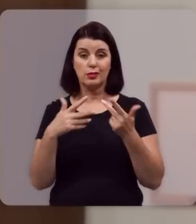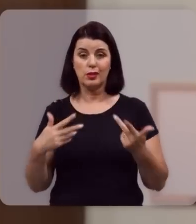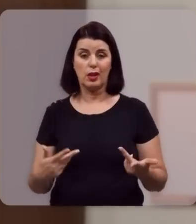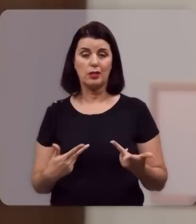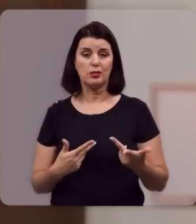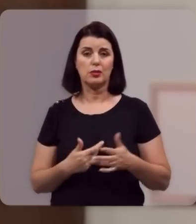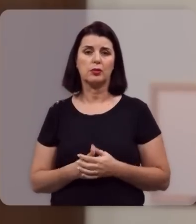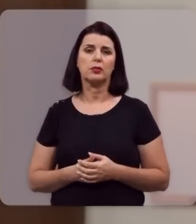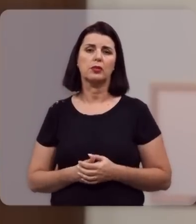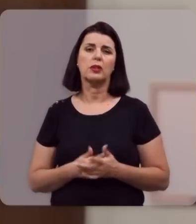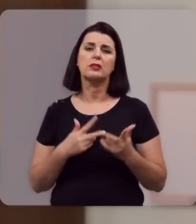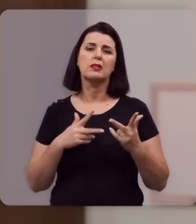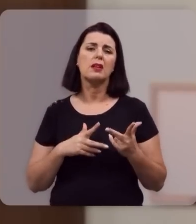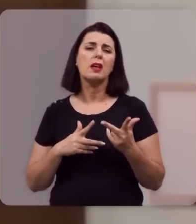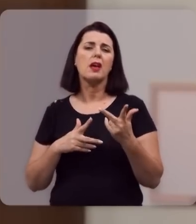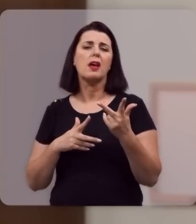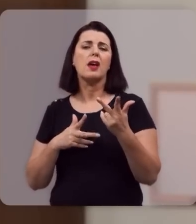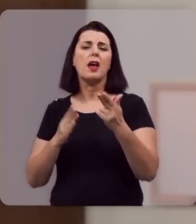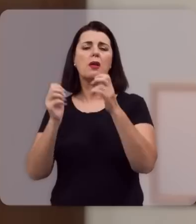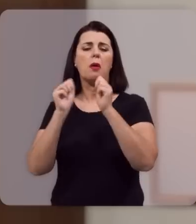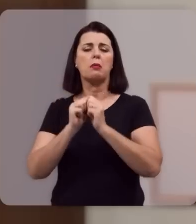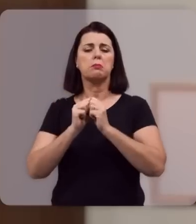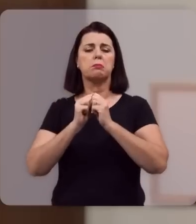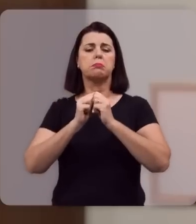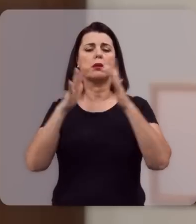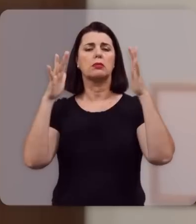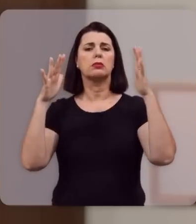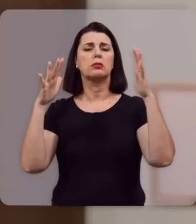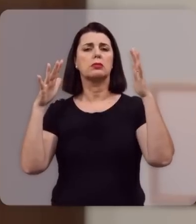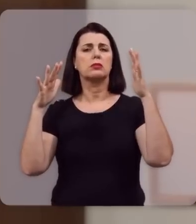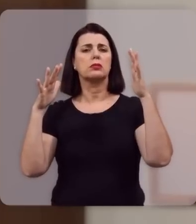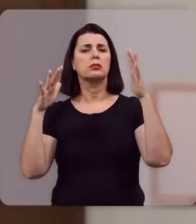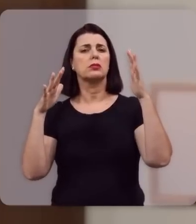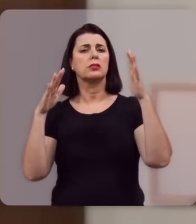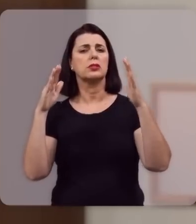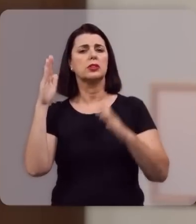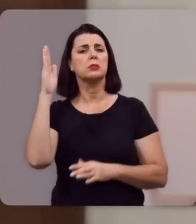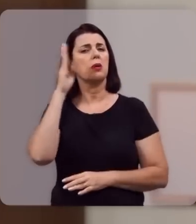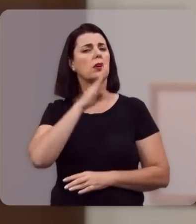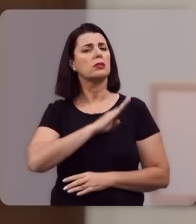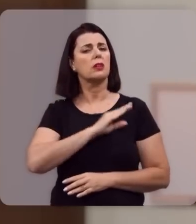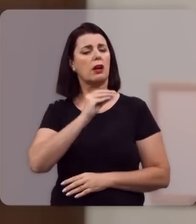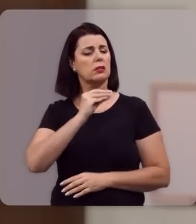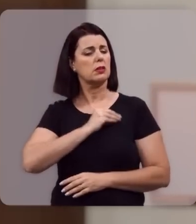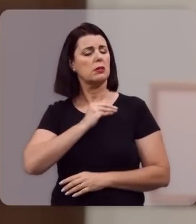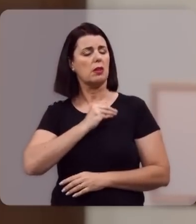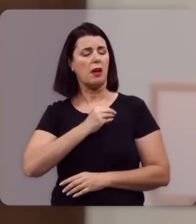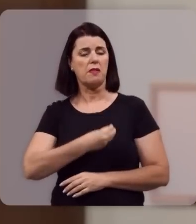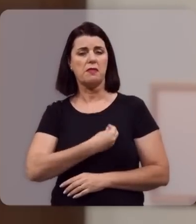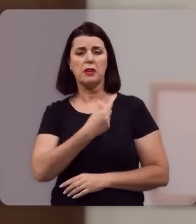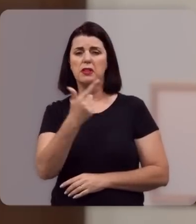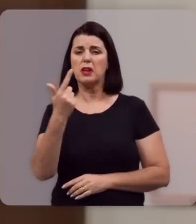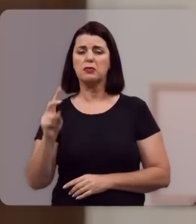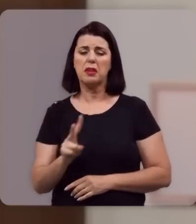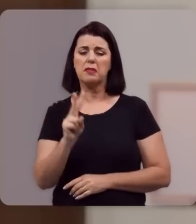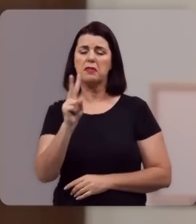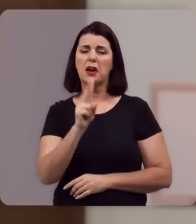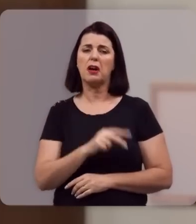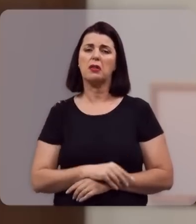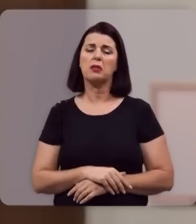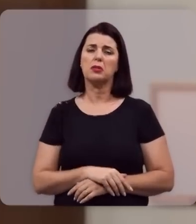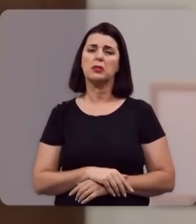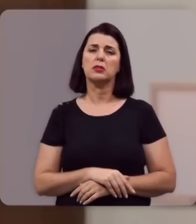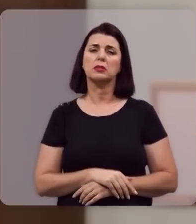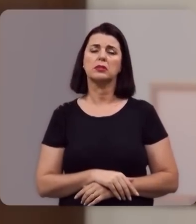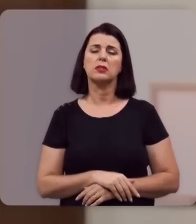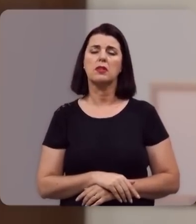coisas são como que uma explosão de iniquidade, onde a vida não é valorizada na prática